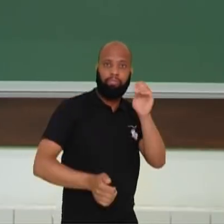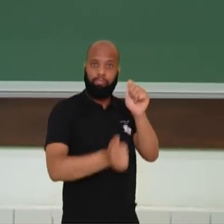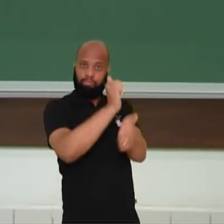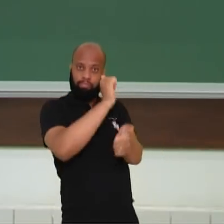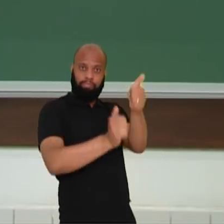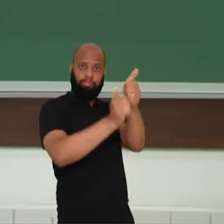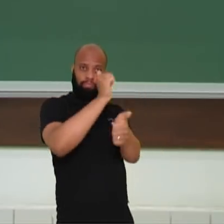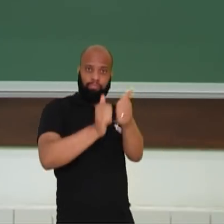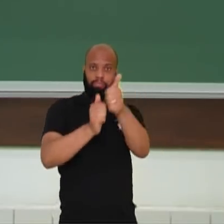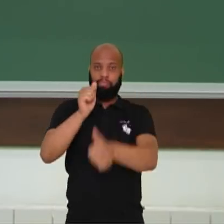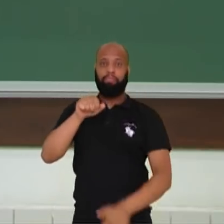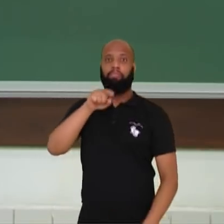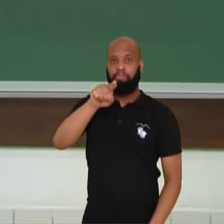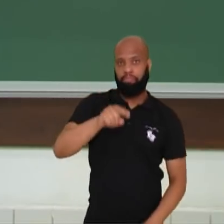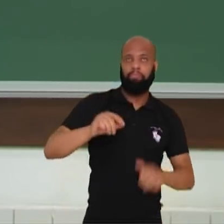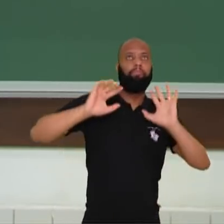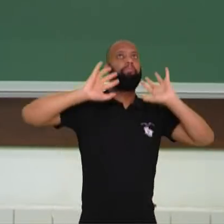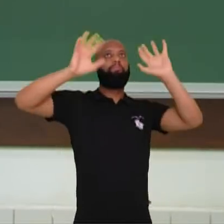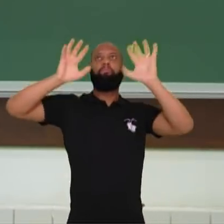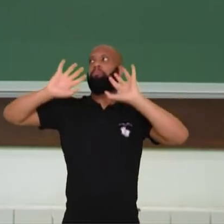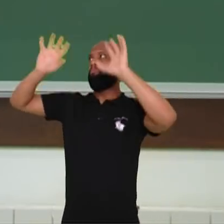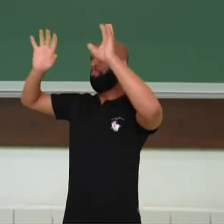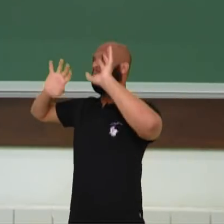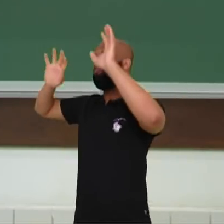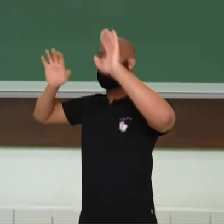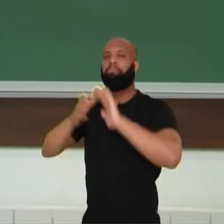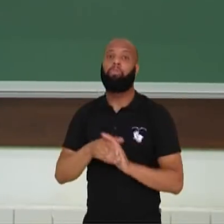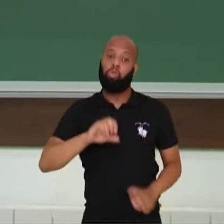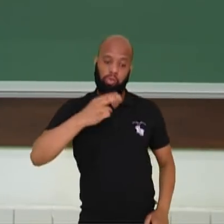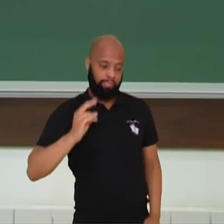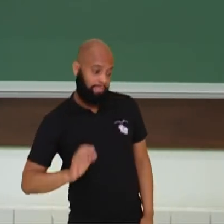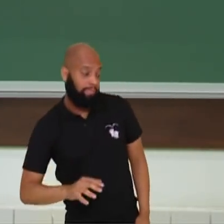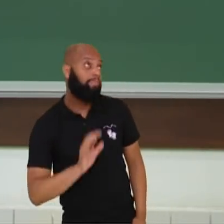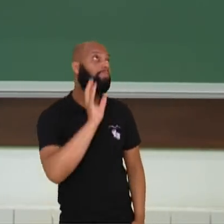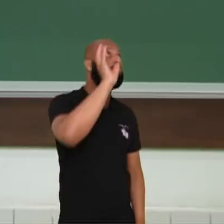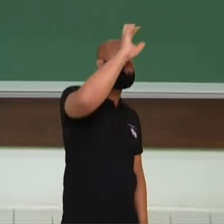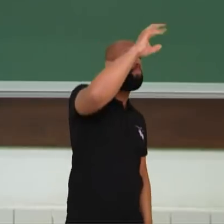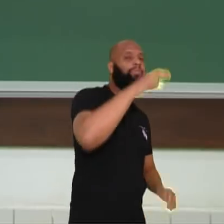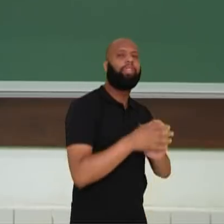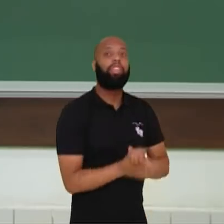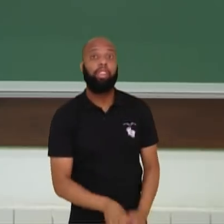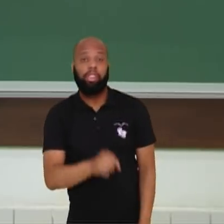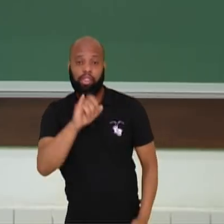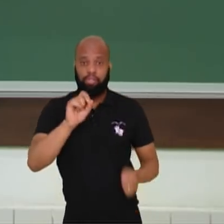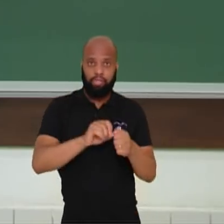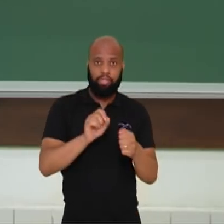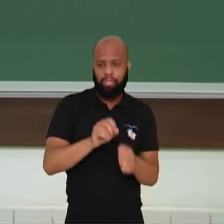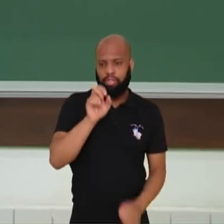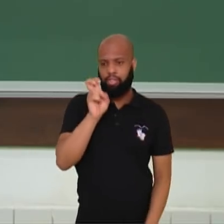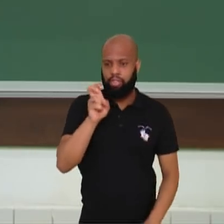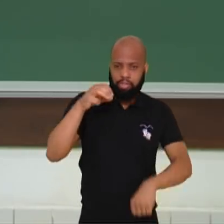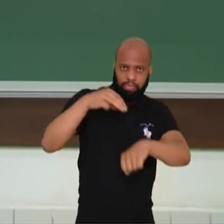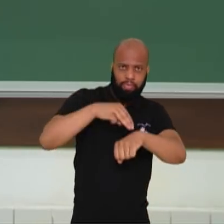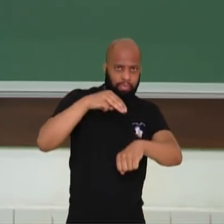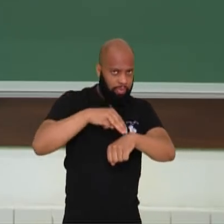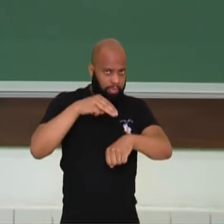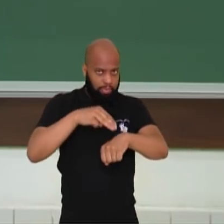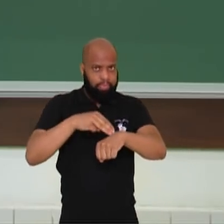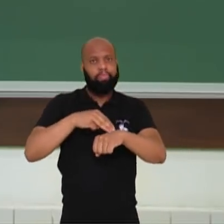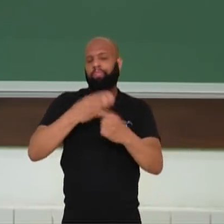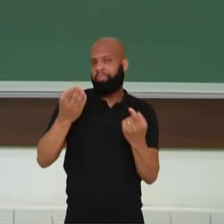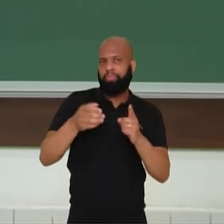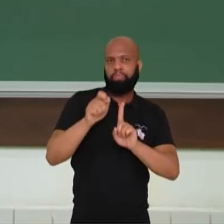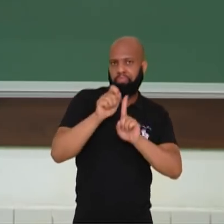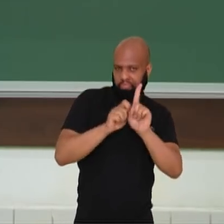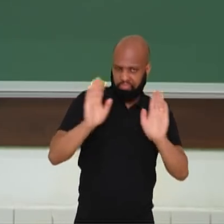você fizer isso 5 minutos por mês, você não vai aproveitar o esporte nem vai aprender. Mas se você jogar 12 horas por dia, todos